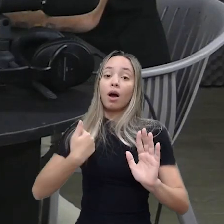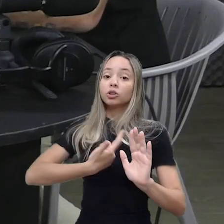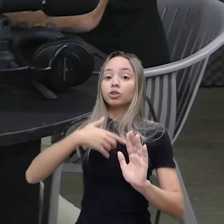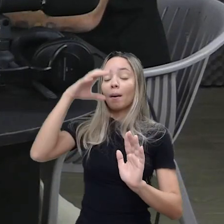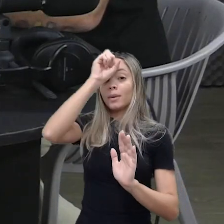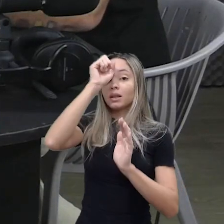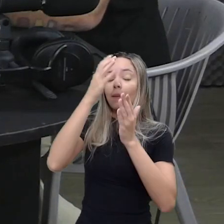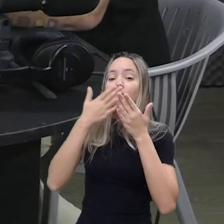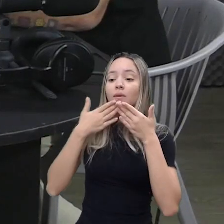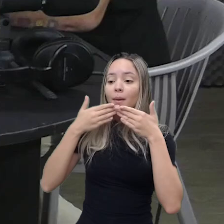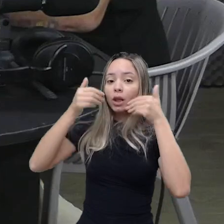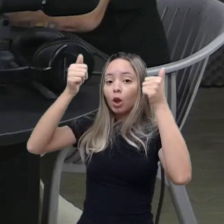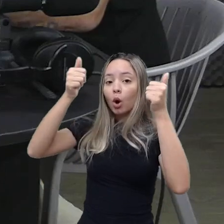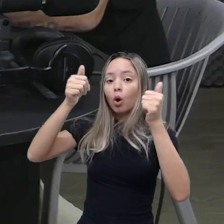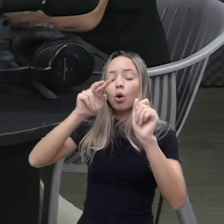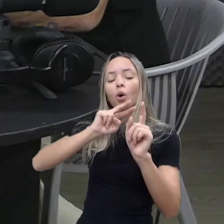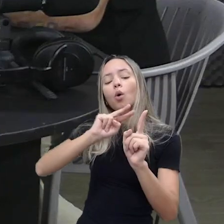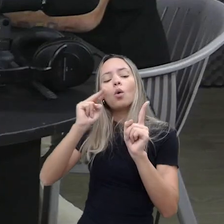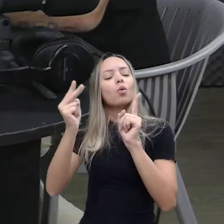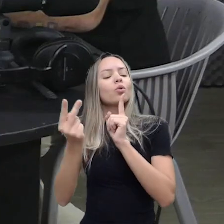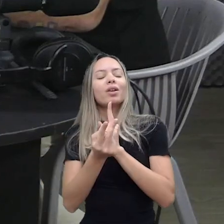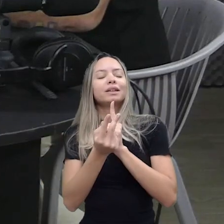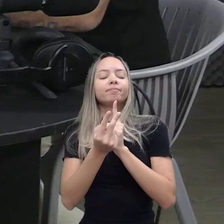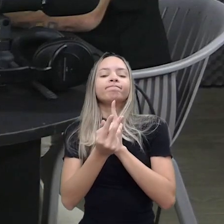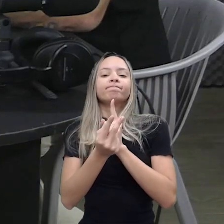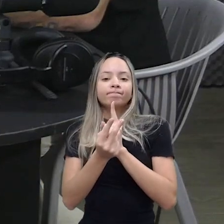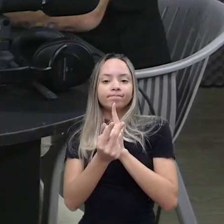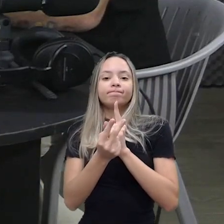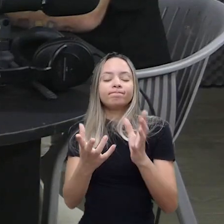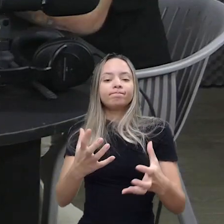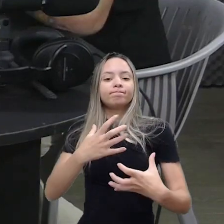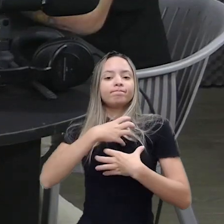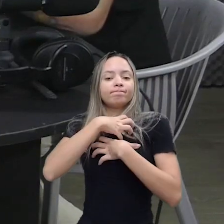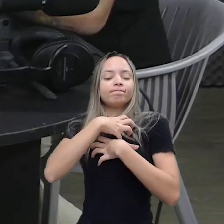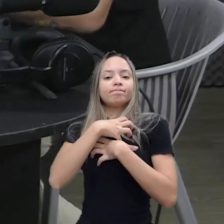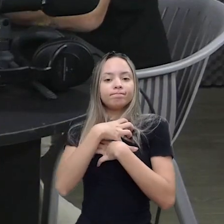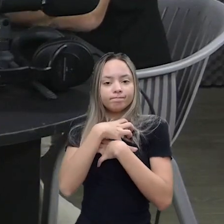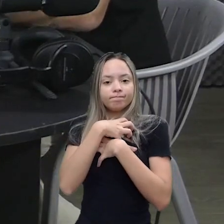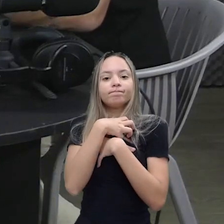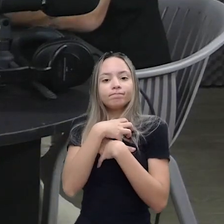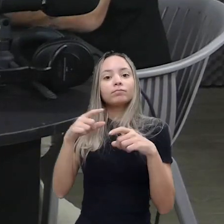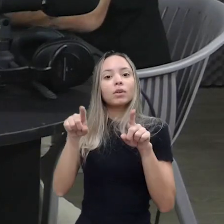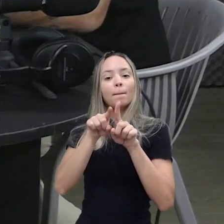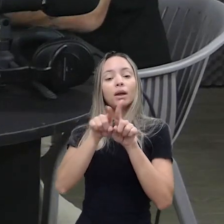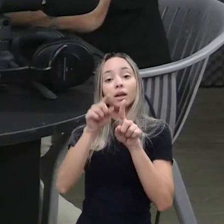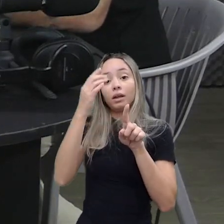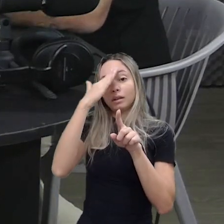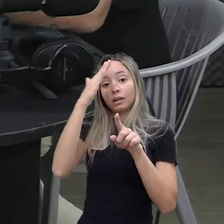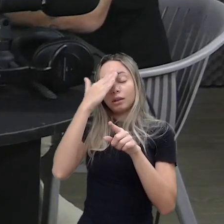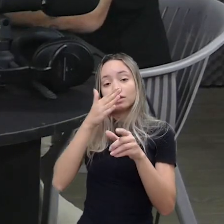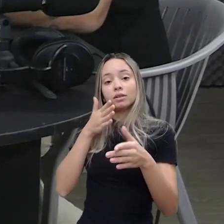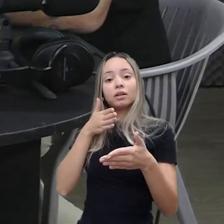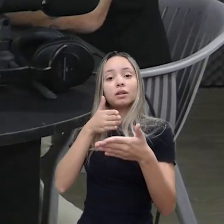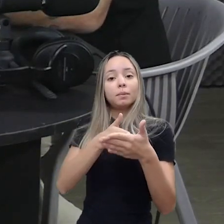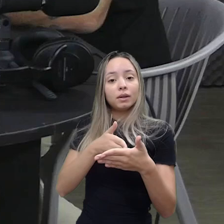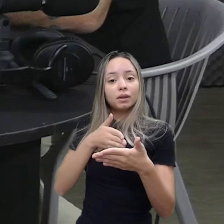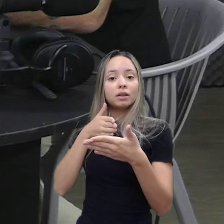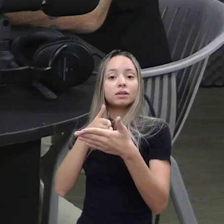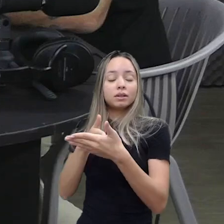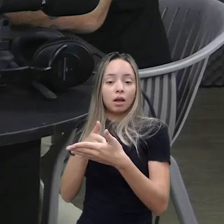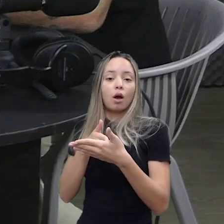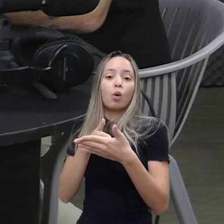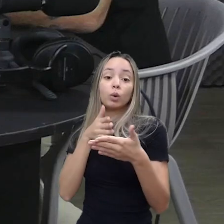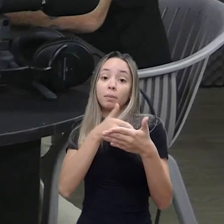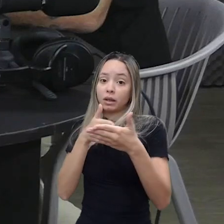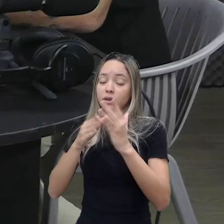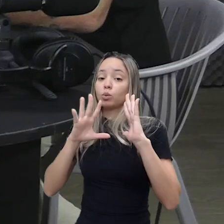melhor, a gente aprende a olhar com outros olhos, a gente aprende a lidar com as nossas próprias limitações, porque limitação todo mundo tem, né,